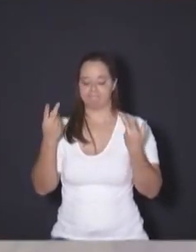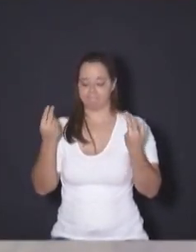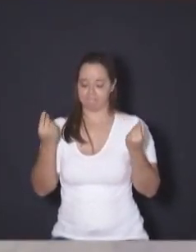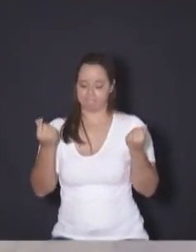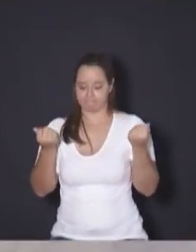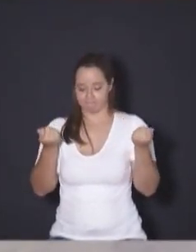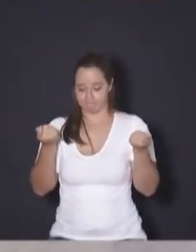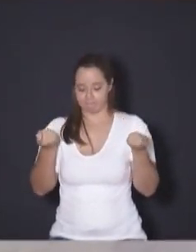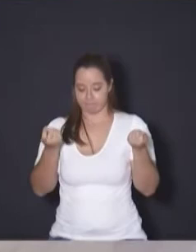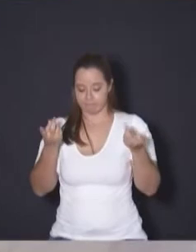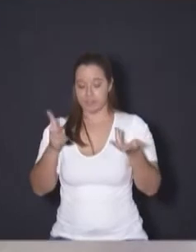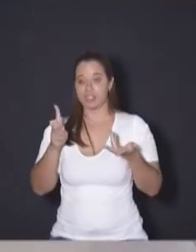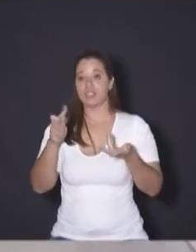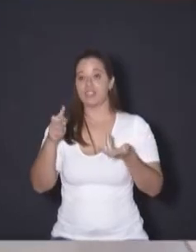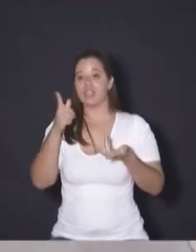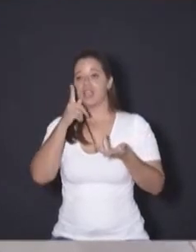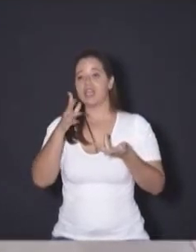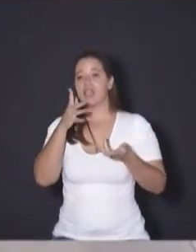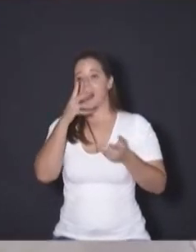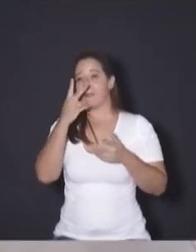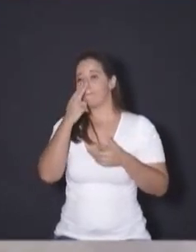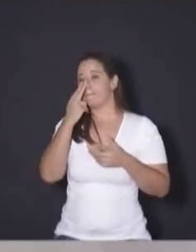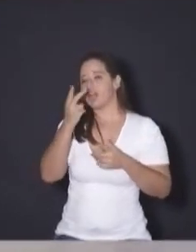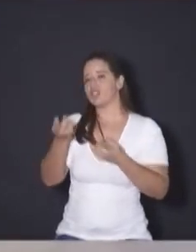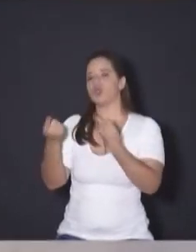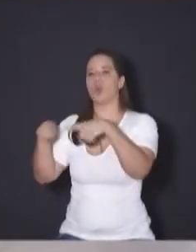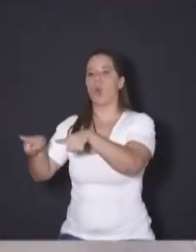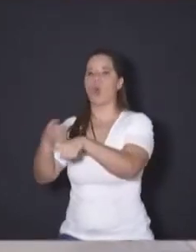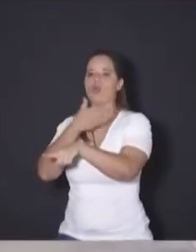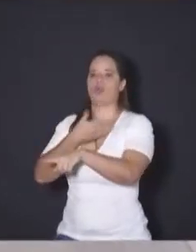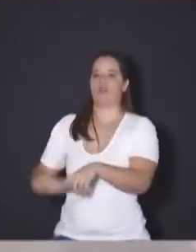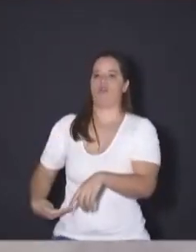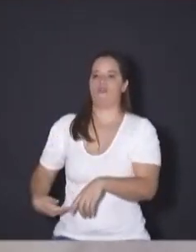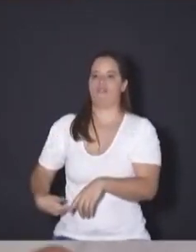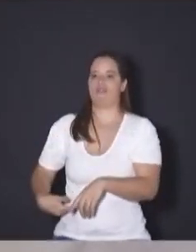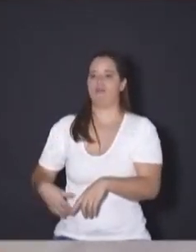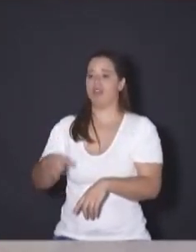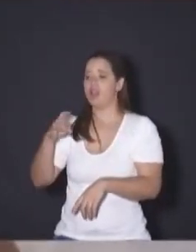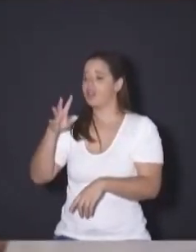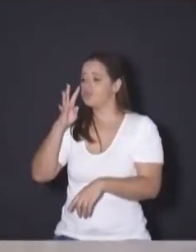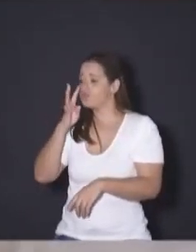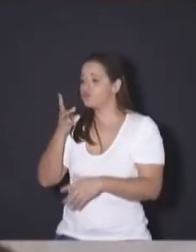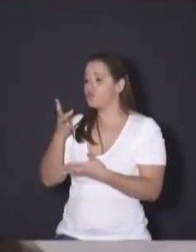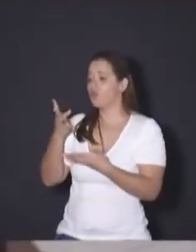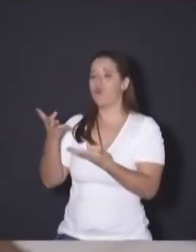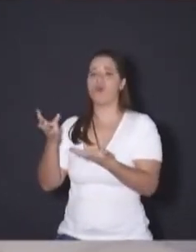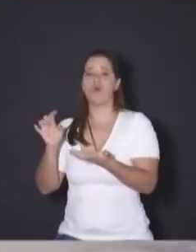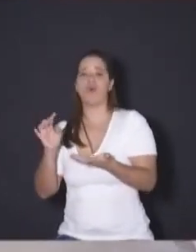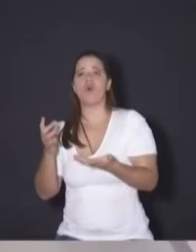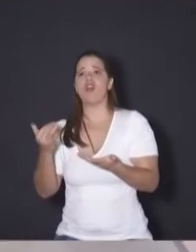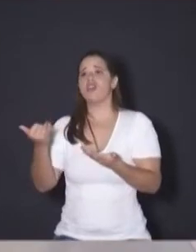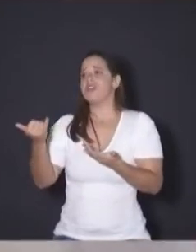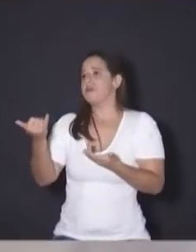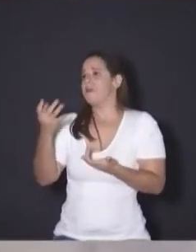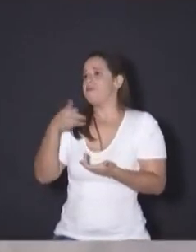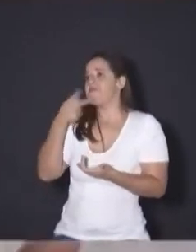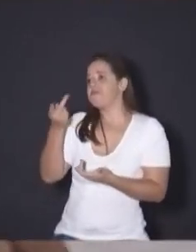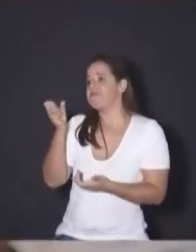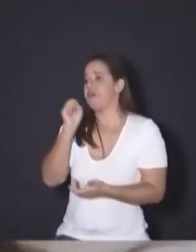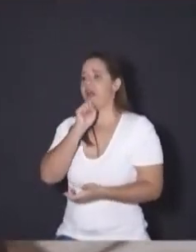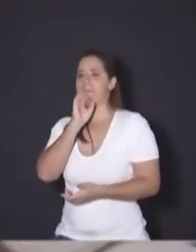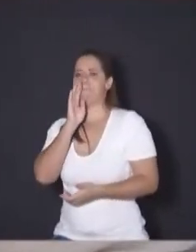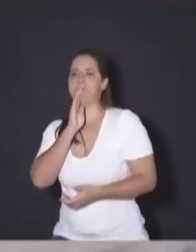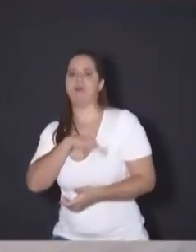é um adversário do governo estão nos criticando estão luiz falando mal da gente